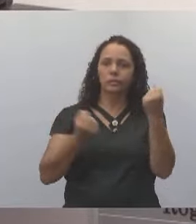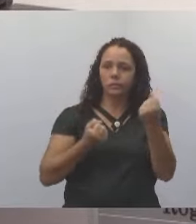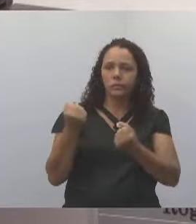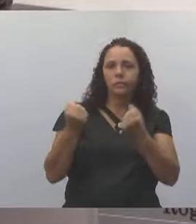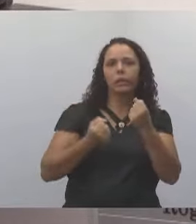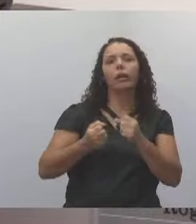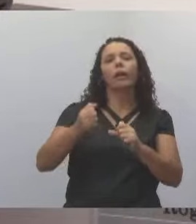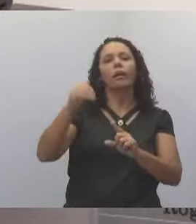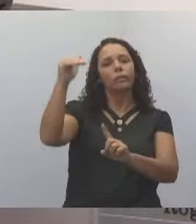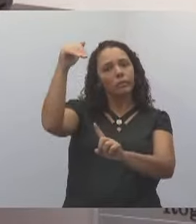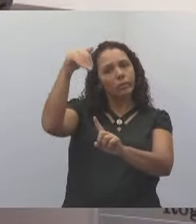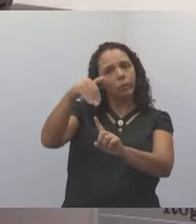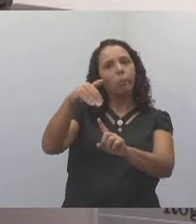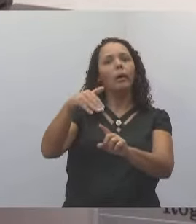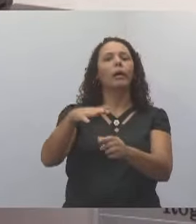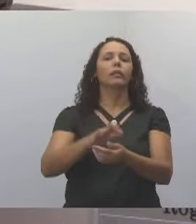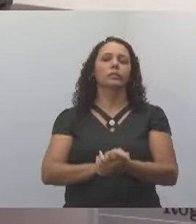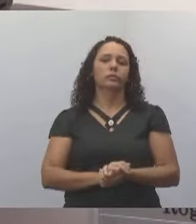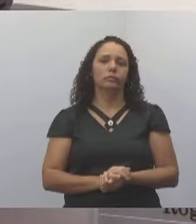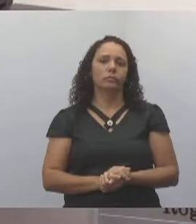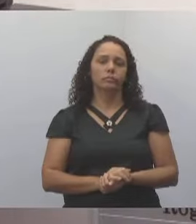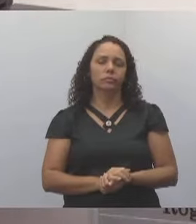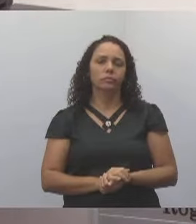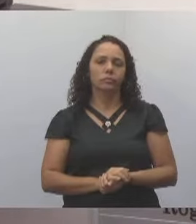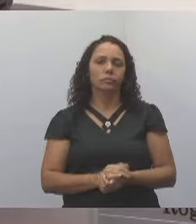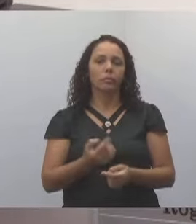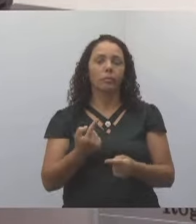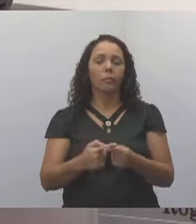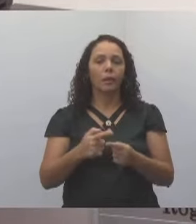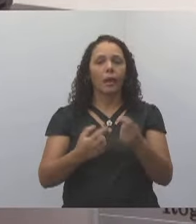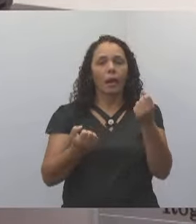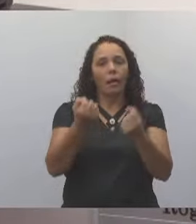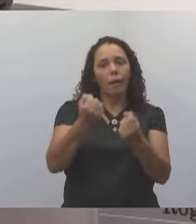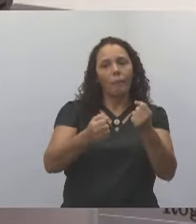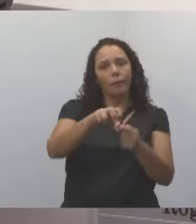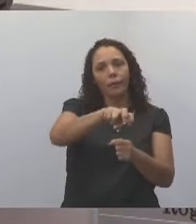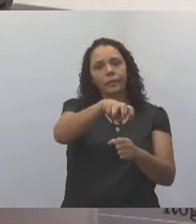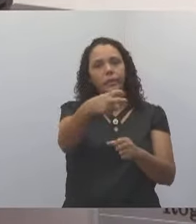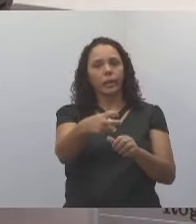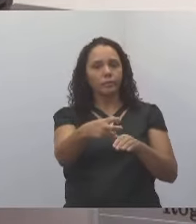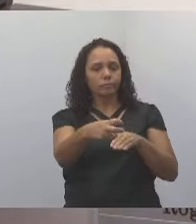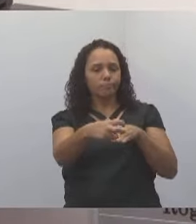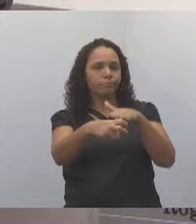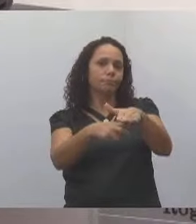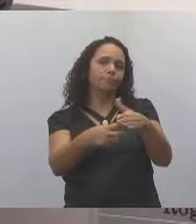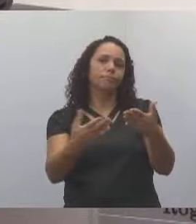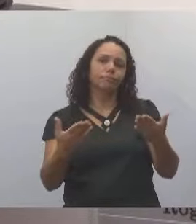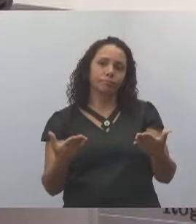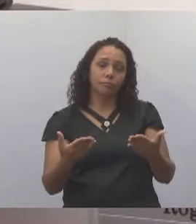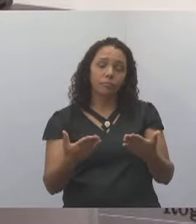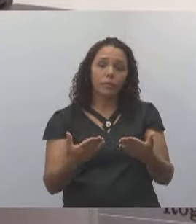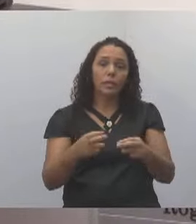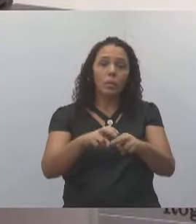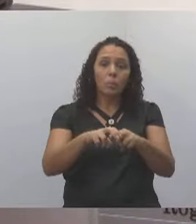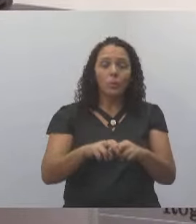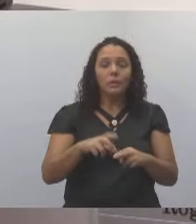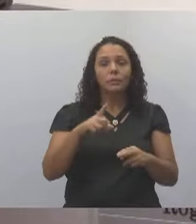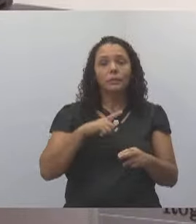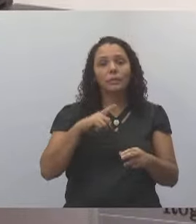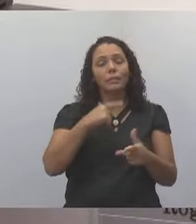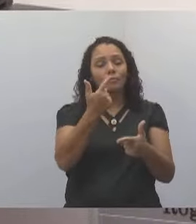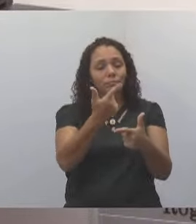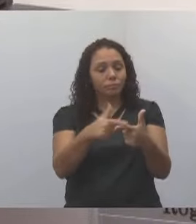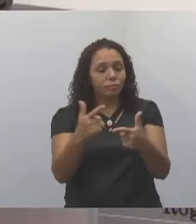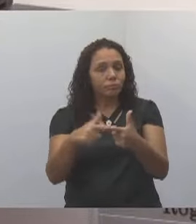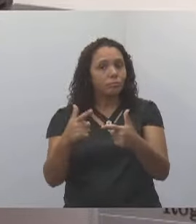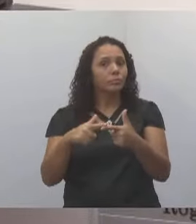culpado de ter atropelado o motoqueiro que caiu na frente do carro, empinando a moto. Então, existem situações que